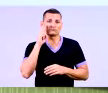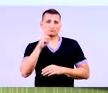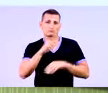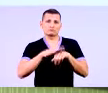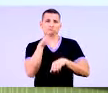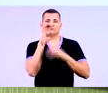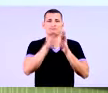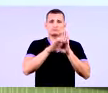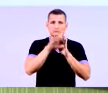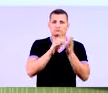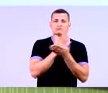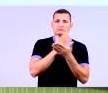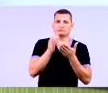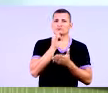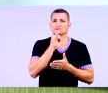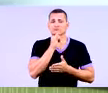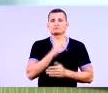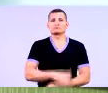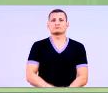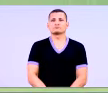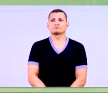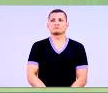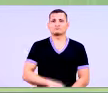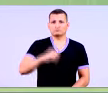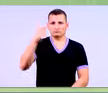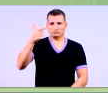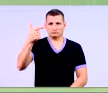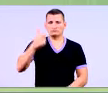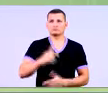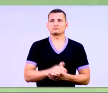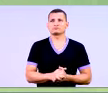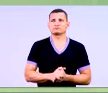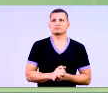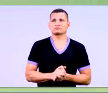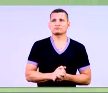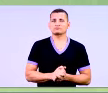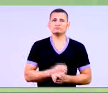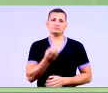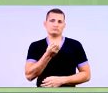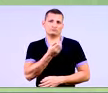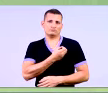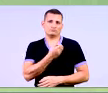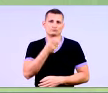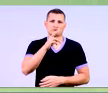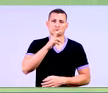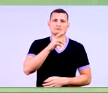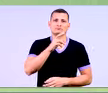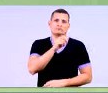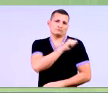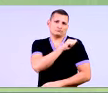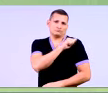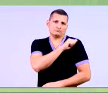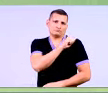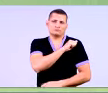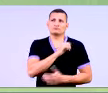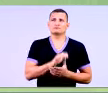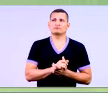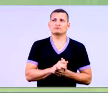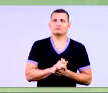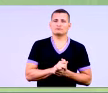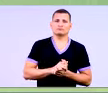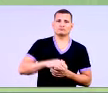aqui de algumas simulações olha lá o segundo caso aqui a nota de um aluno proposta de nome